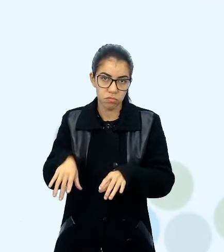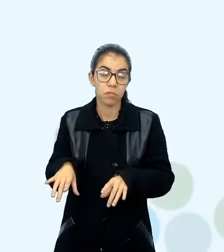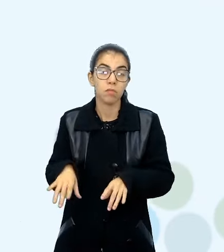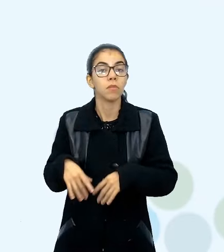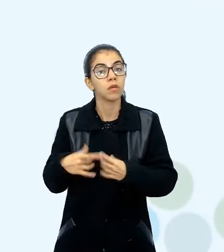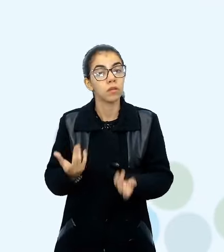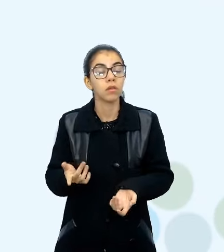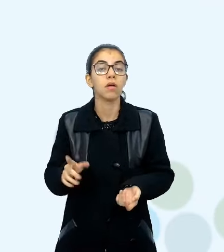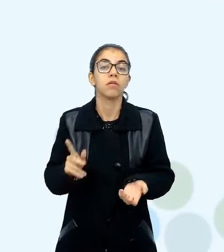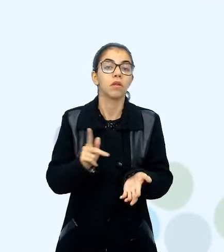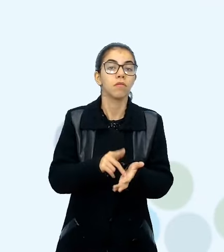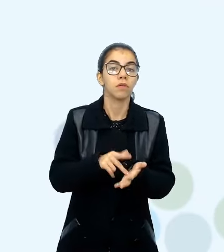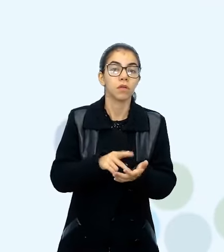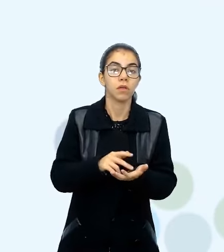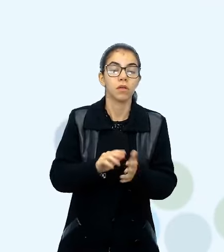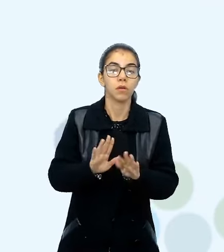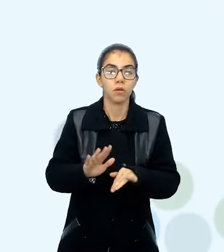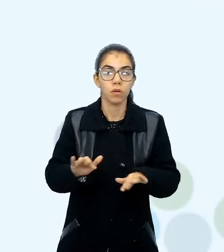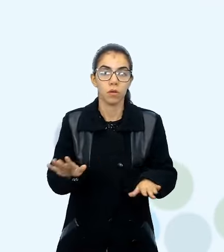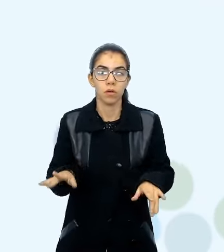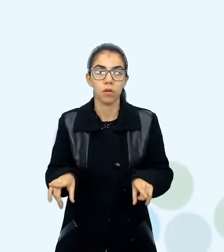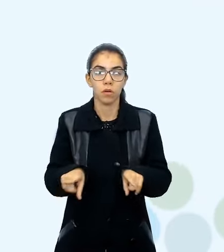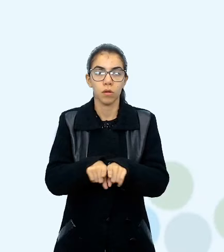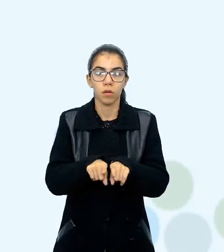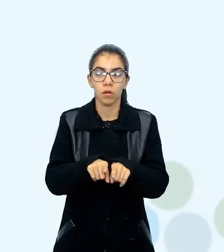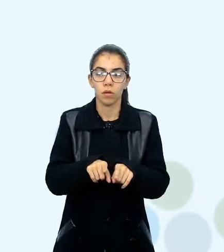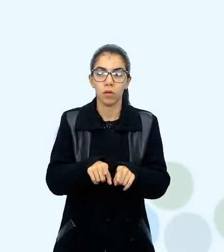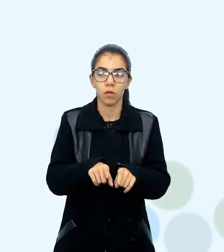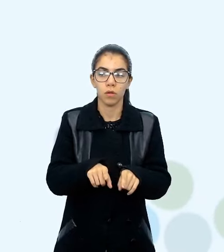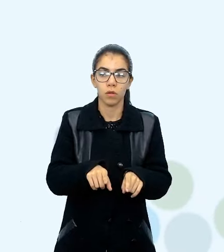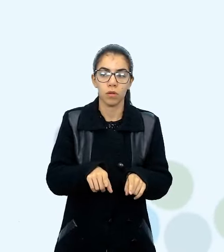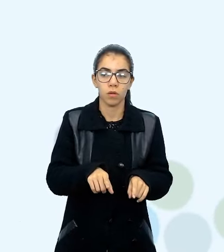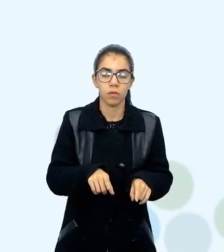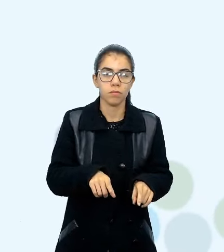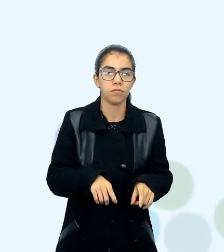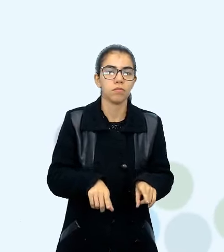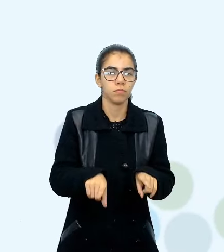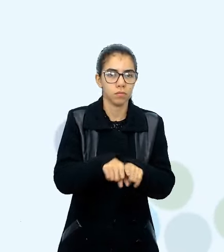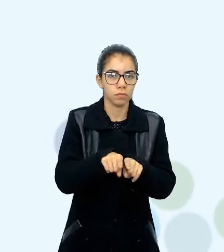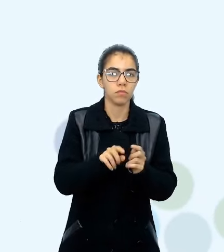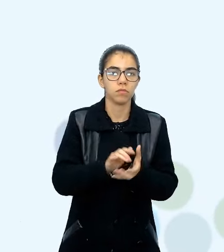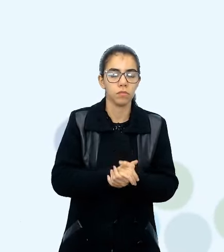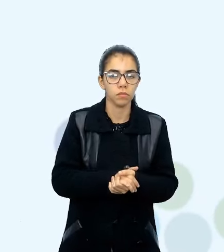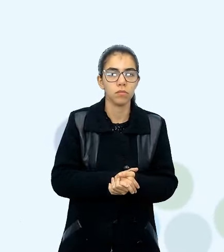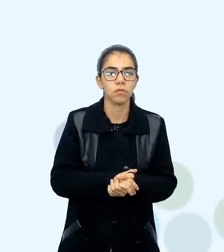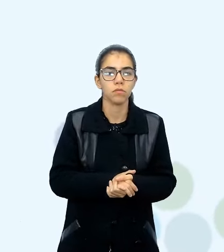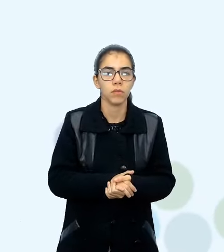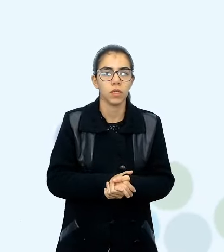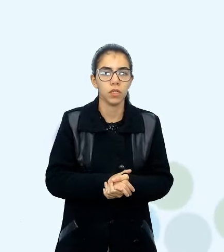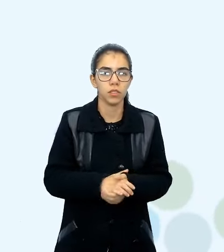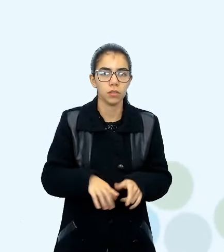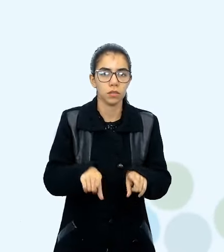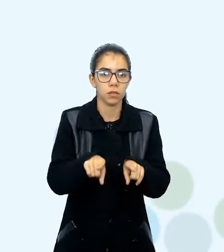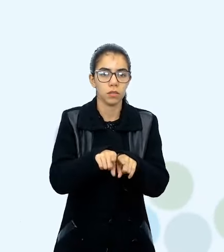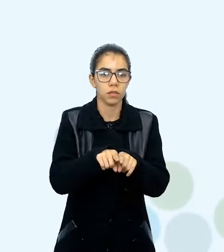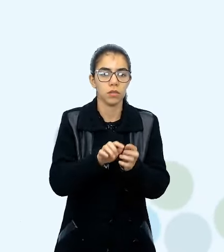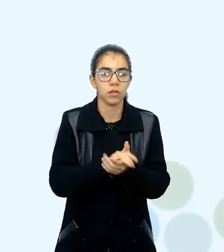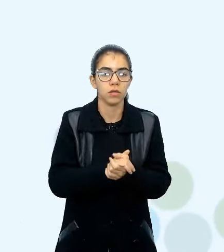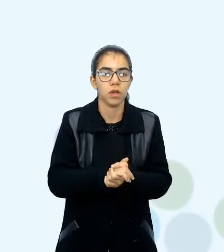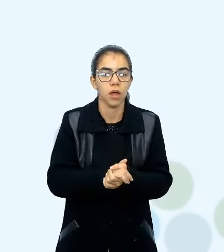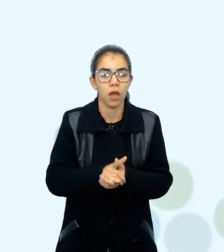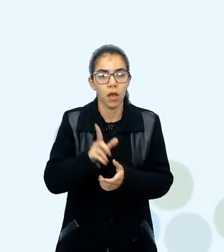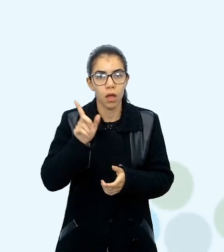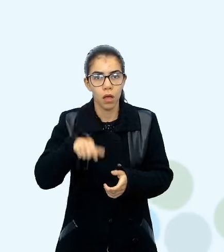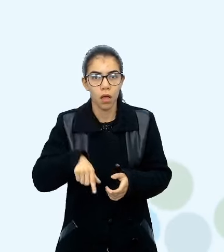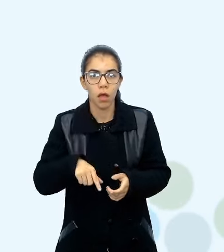verdade, quando a criança começa a ter essa habituação, é porque realmente ela está tendo um processo